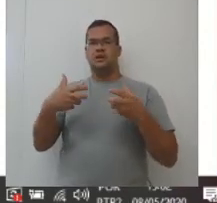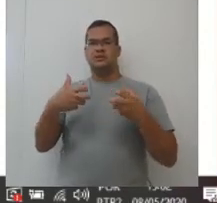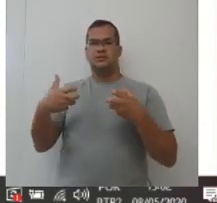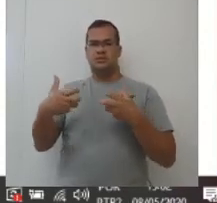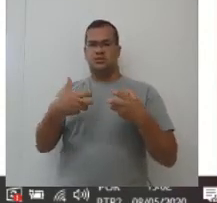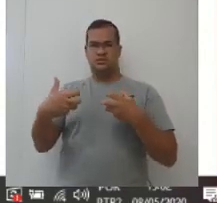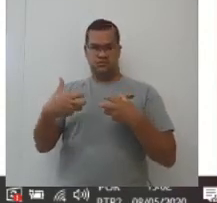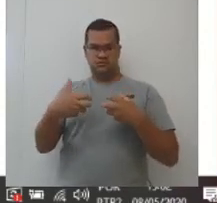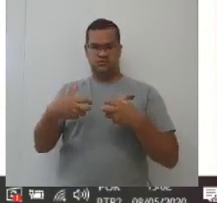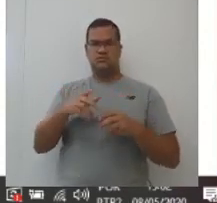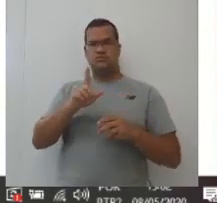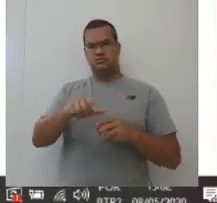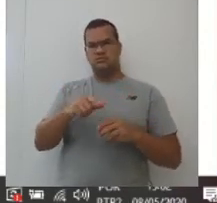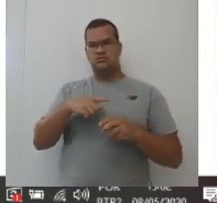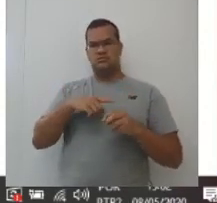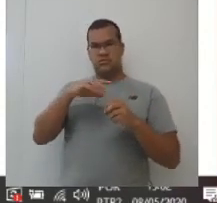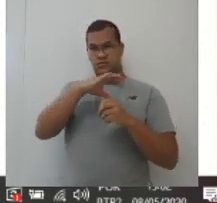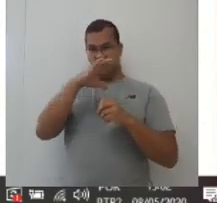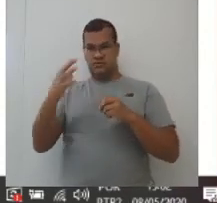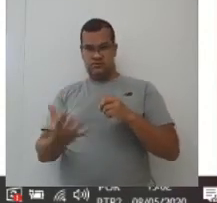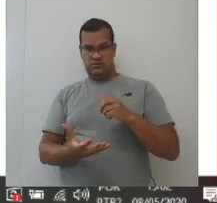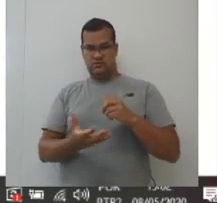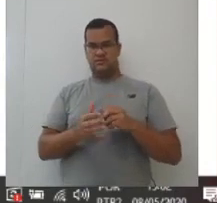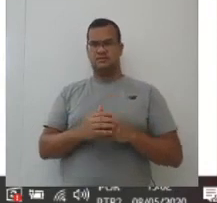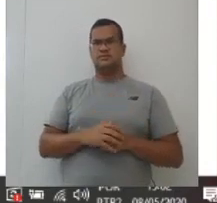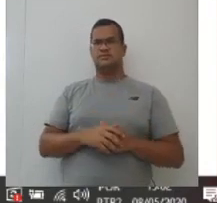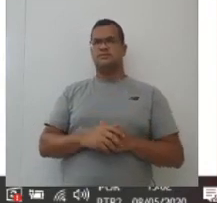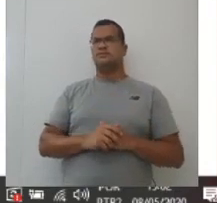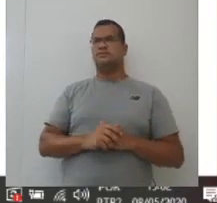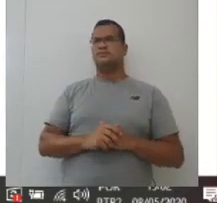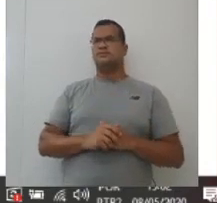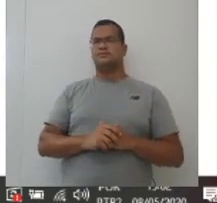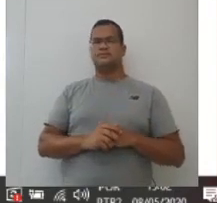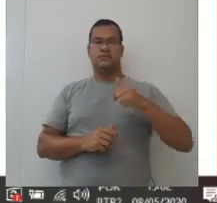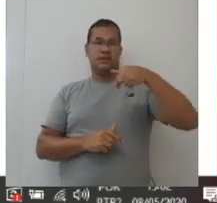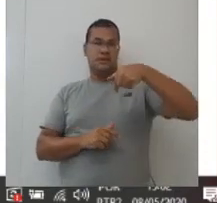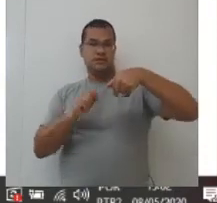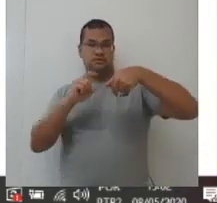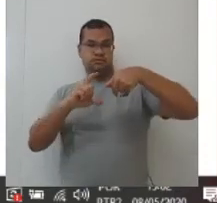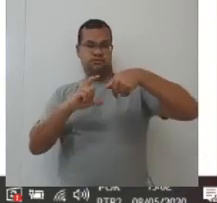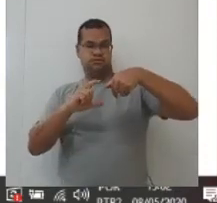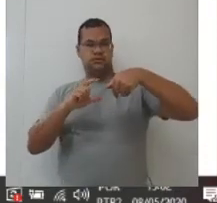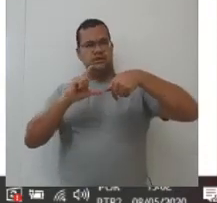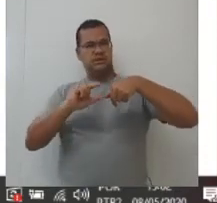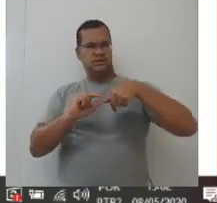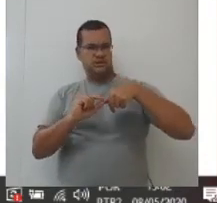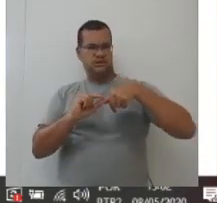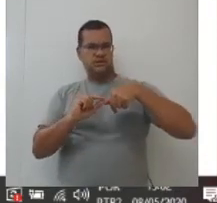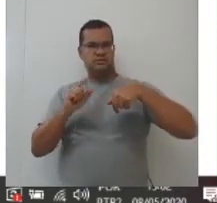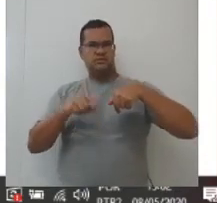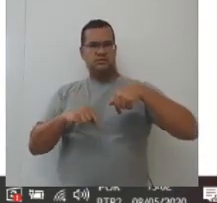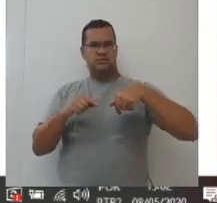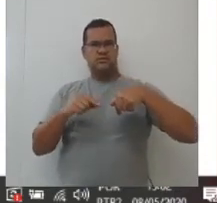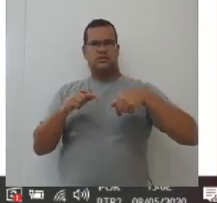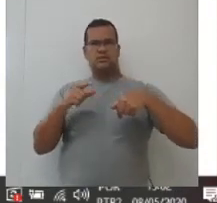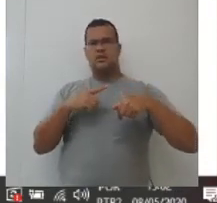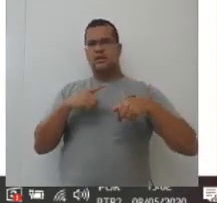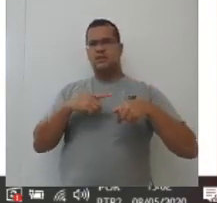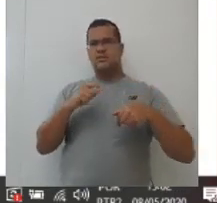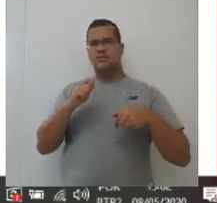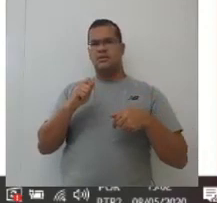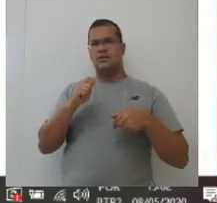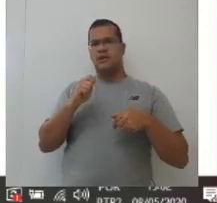uma região do espaço. Então chamamos de Qzão e Qzinho, carga fonte,